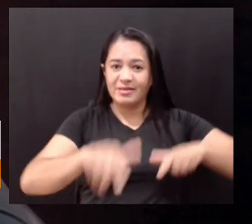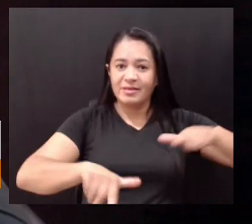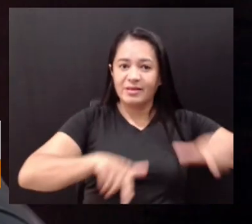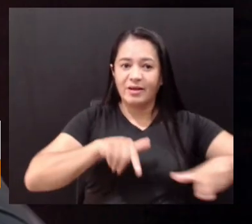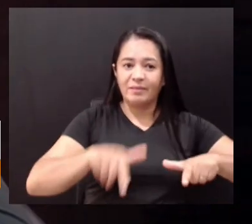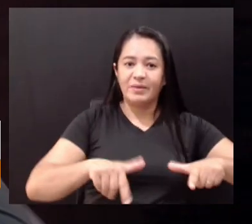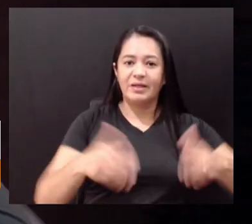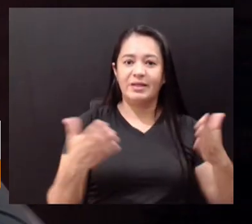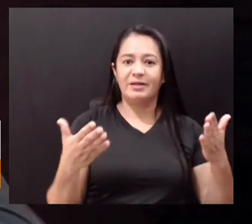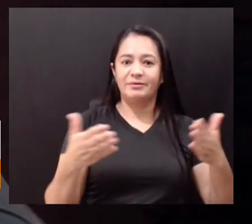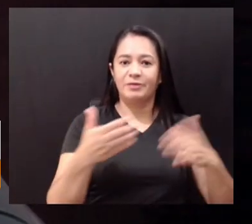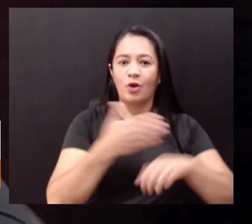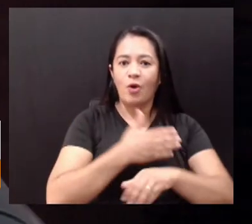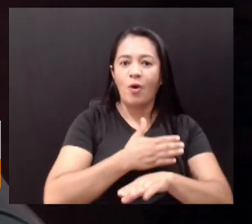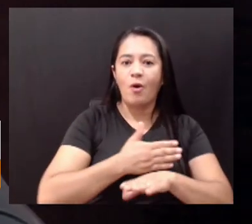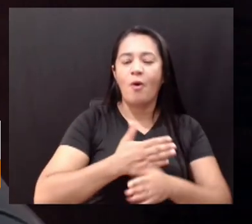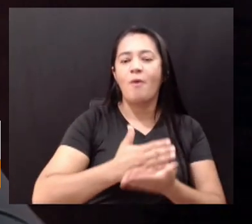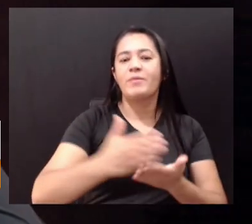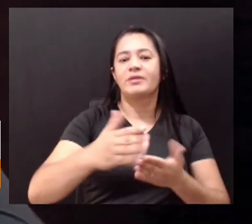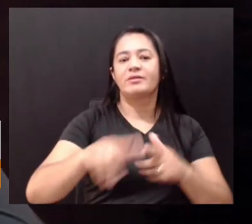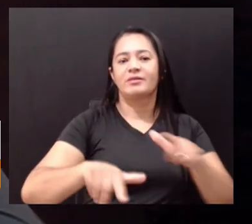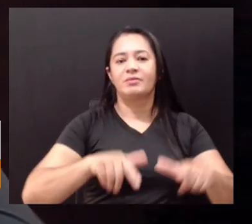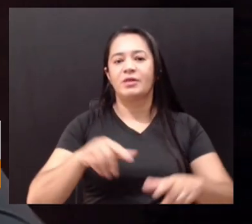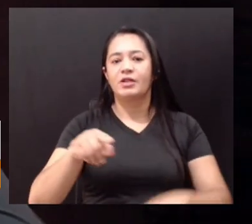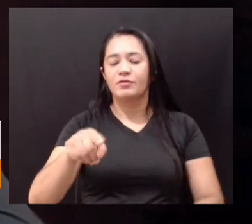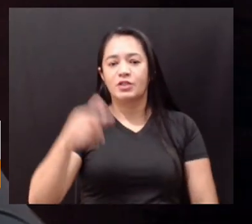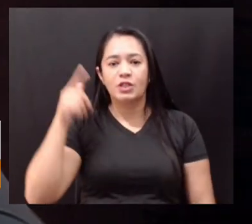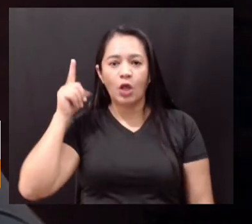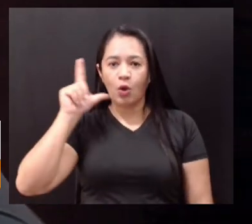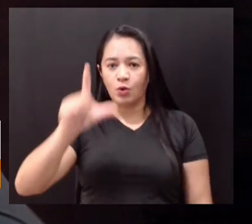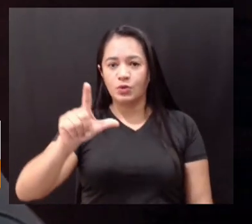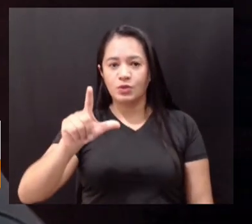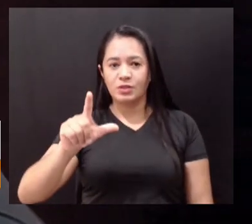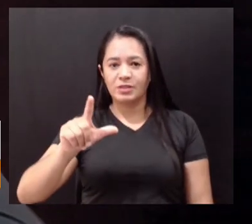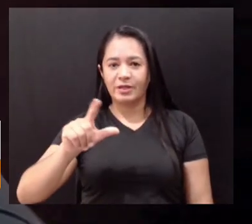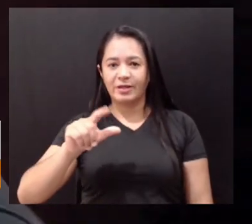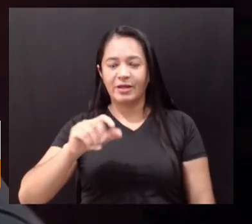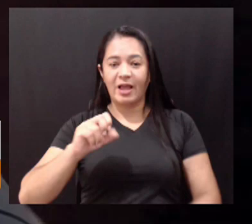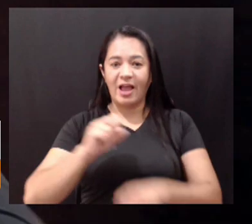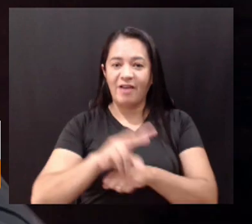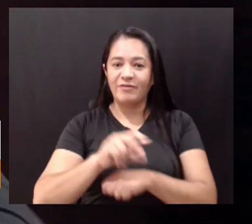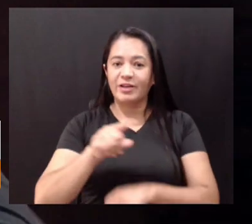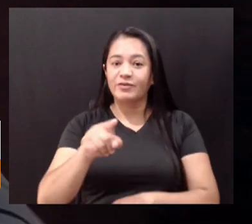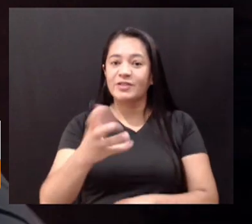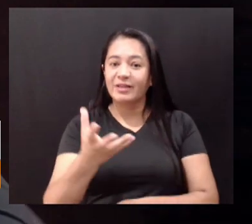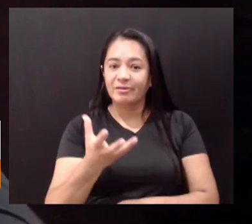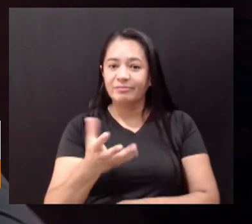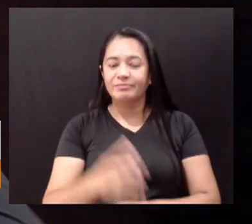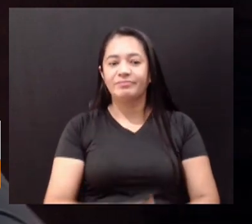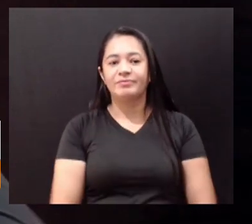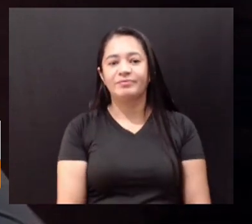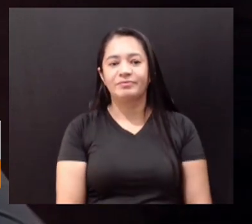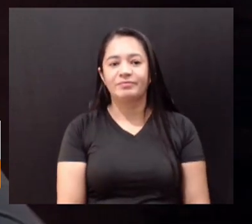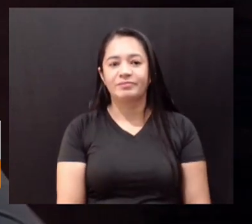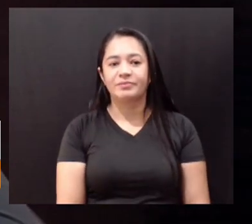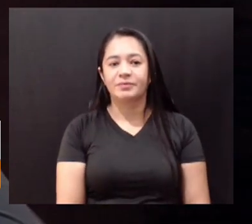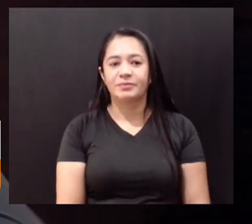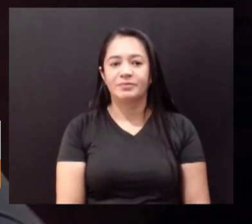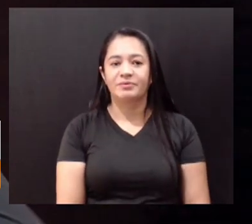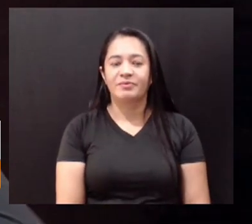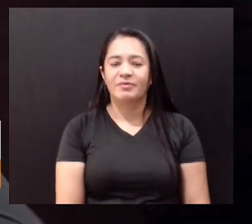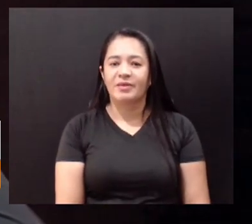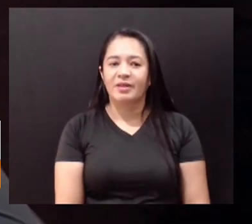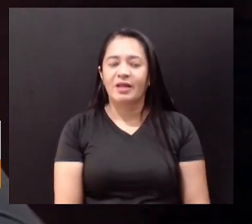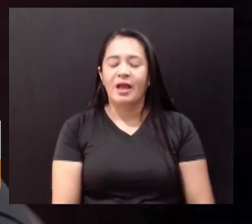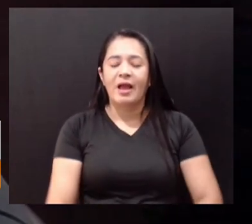entrando, para que de fato você consiga ter uma conversão dessa vaga que você deseja. Então, muita clareza sobre o que